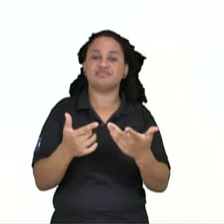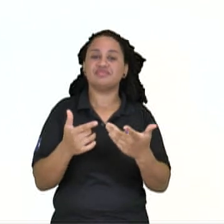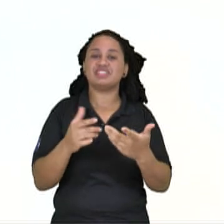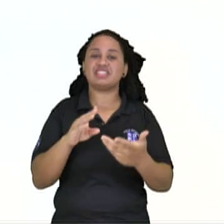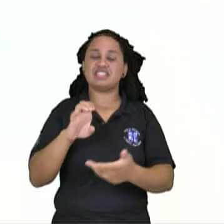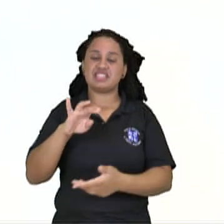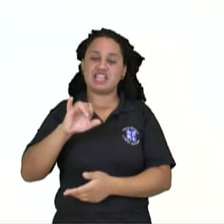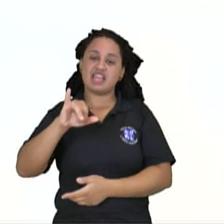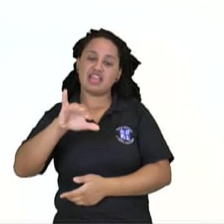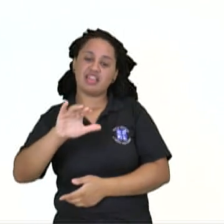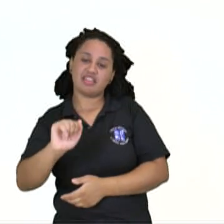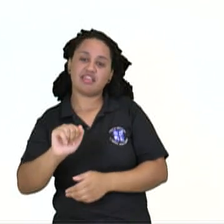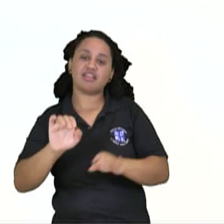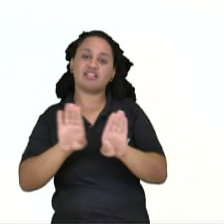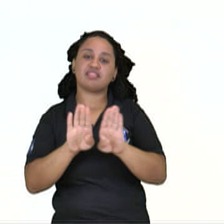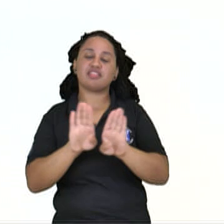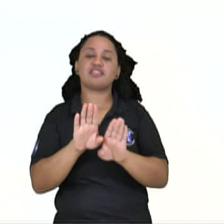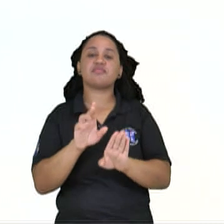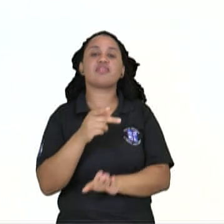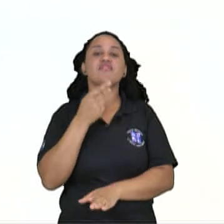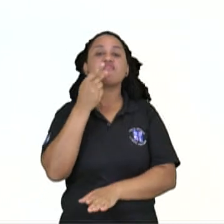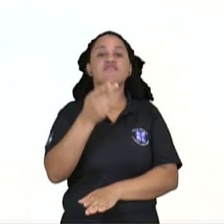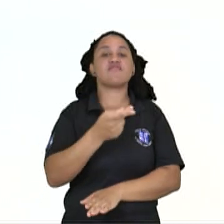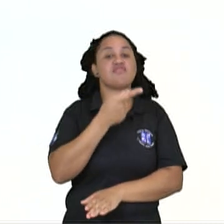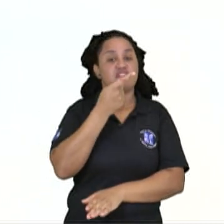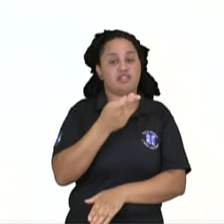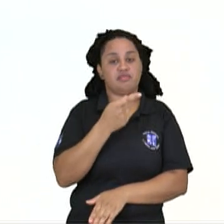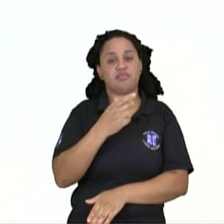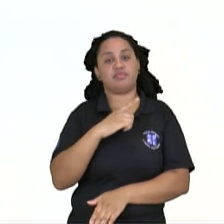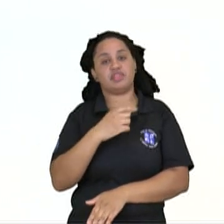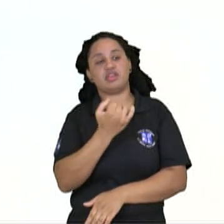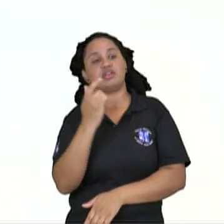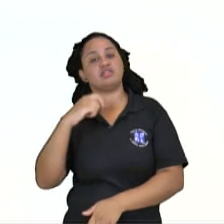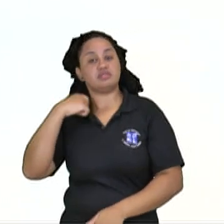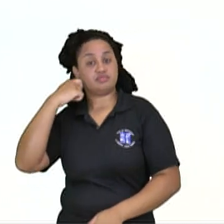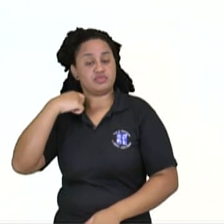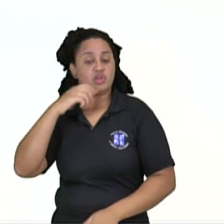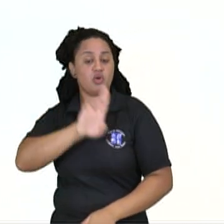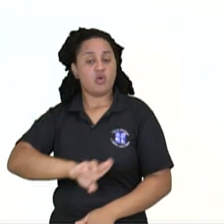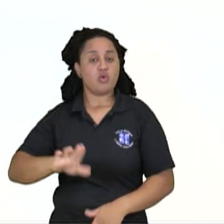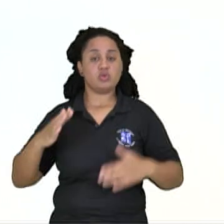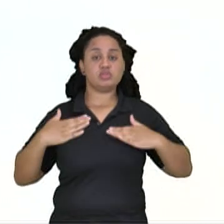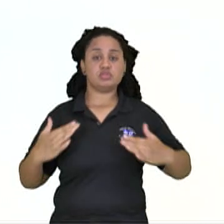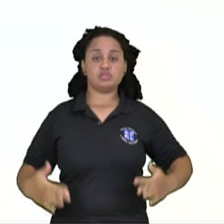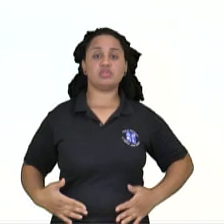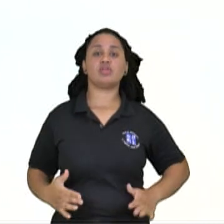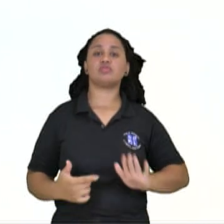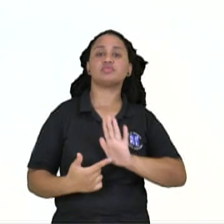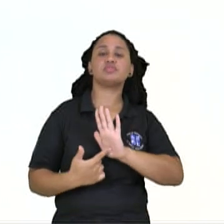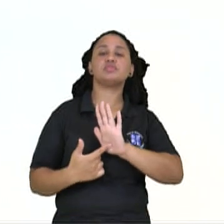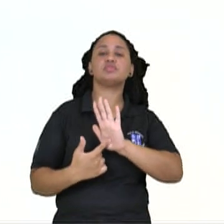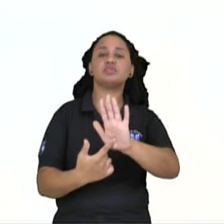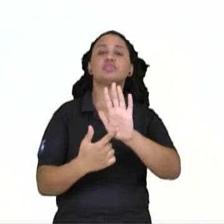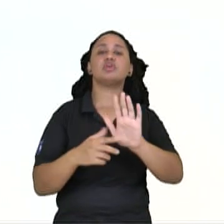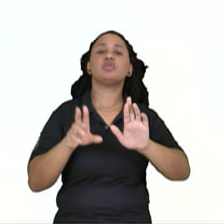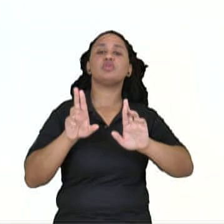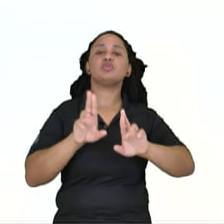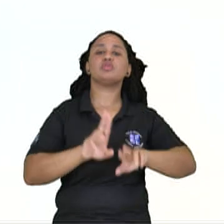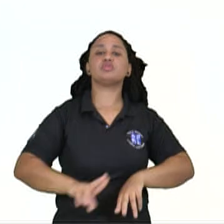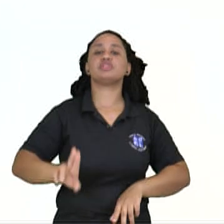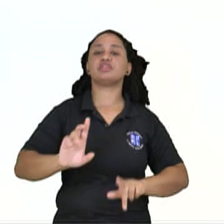da fala. Atores e atrizes utilizam o corpo explorando gestos